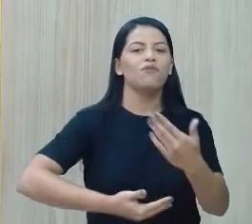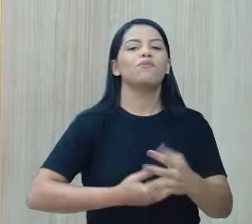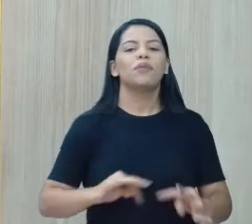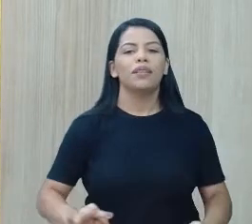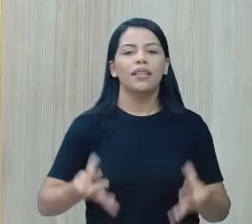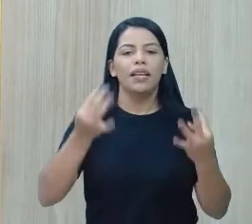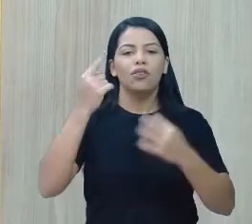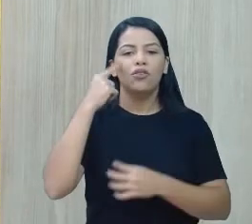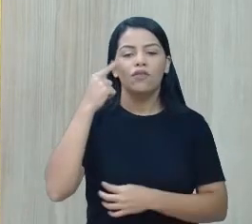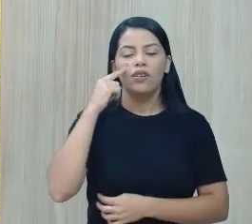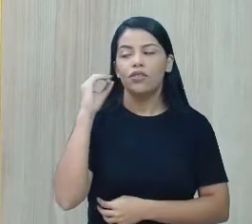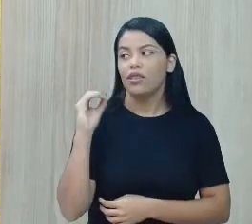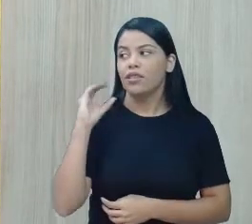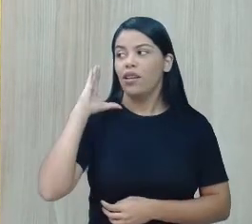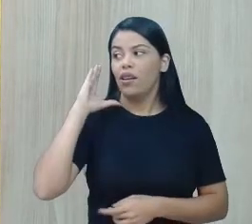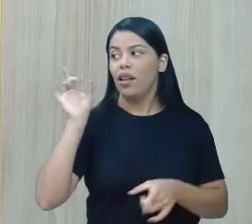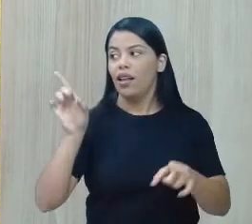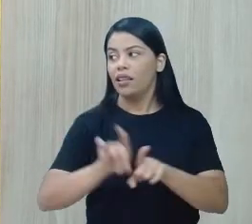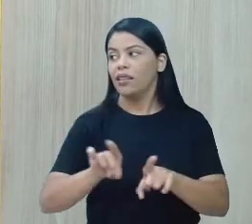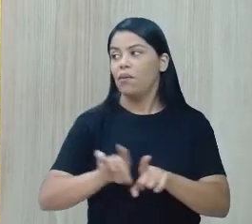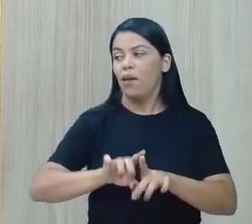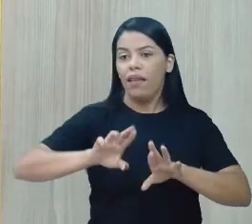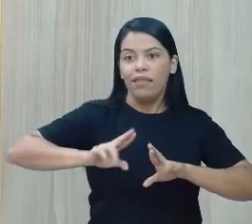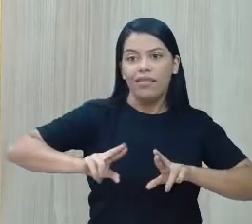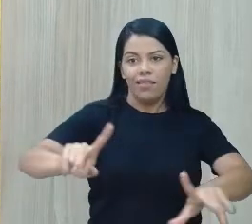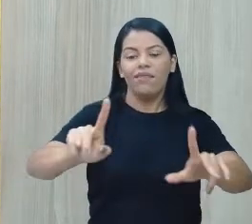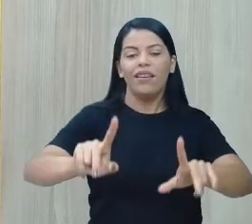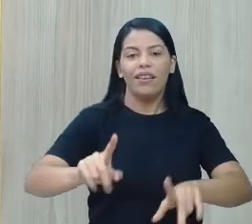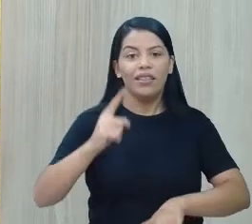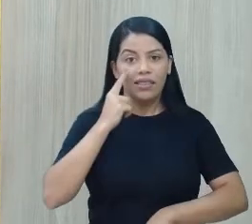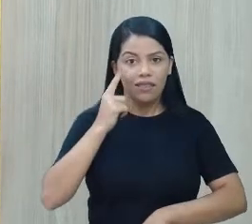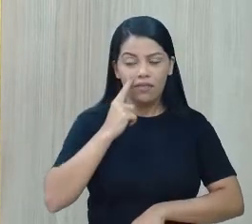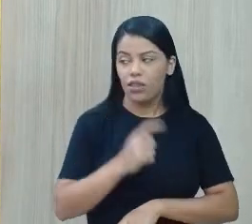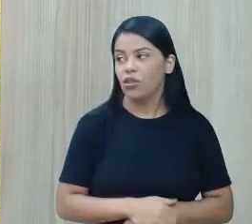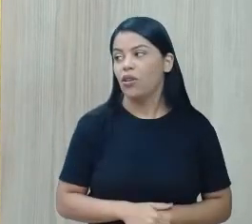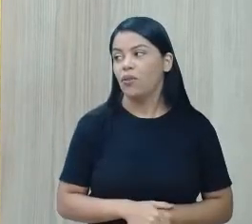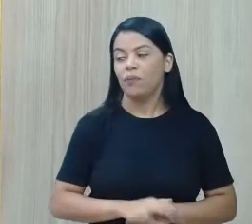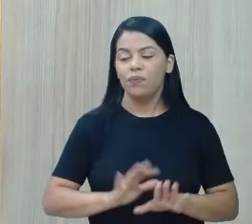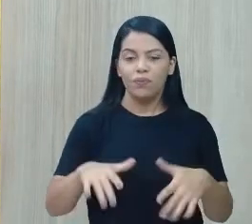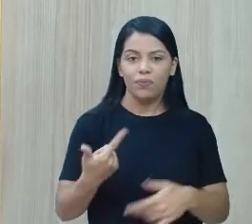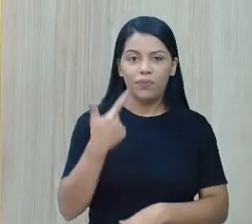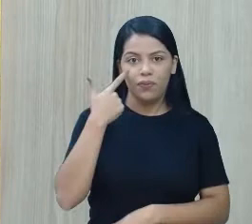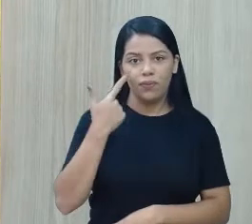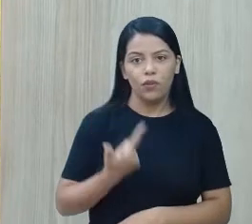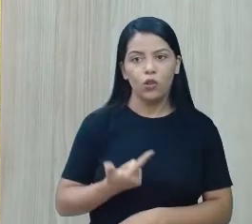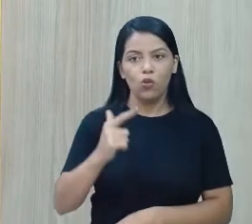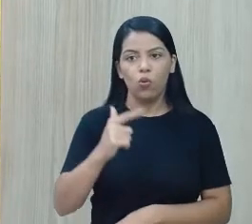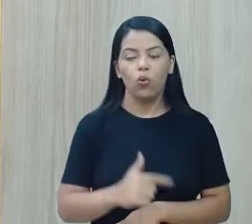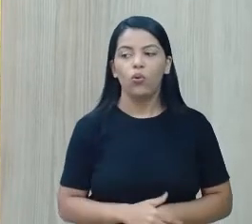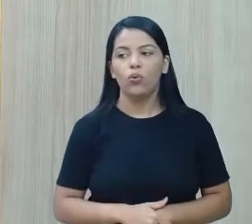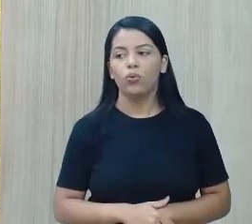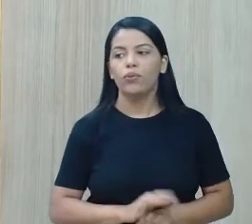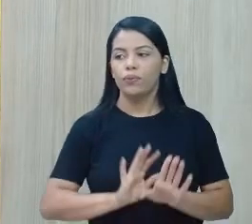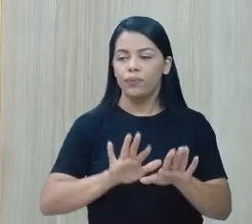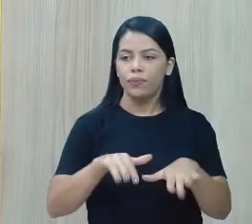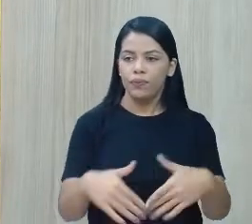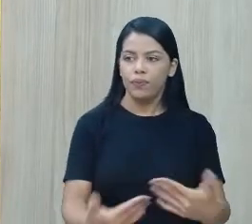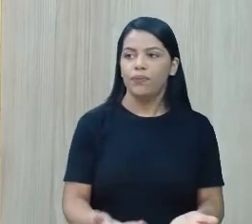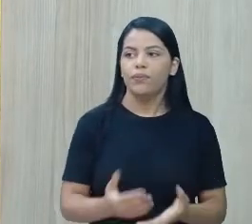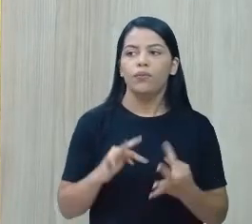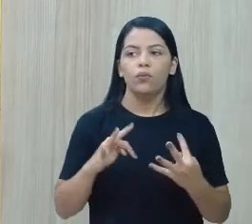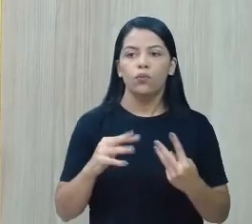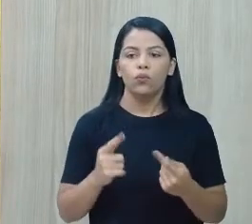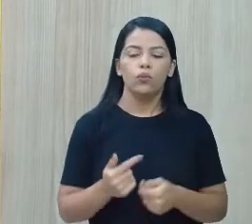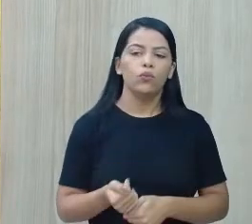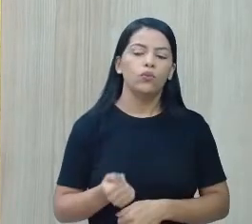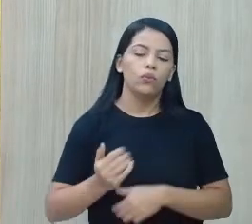Olha o celular lá também, ó. Olha que diferença. Os Fininho, ó. Se avanços, você né? pega aquele outro lá, era uma... Então, rapaz, tudo isso